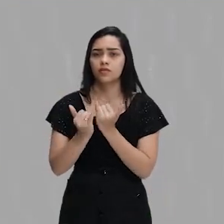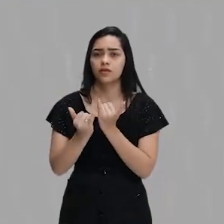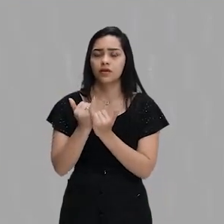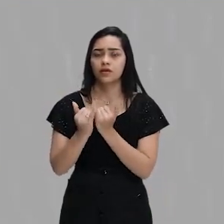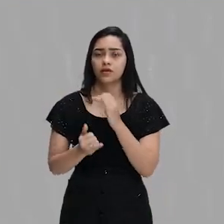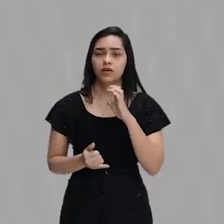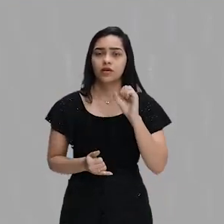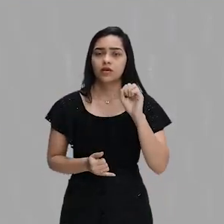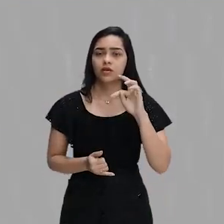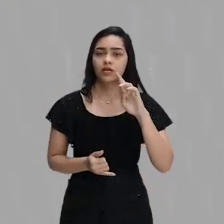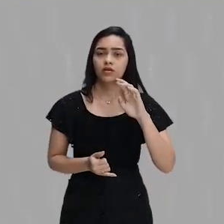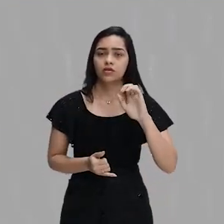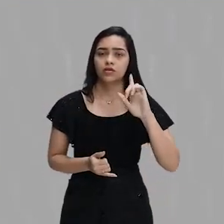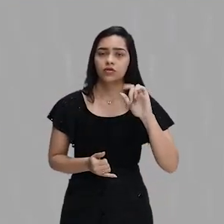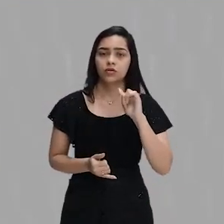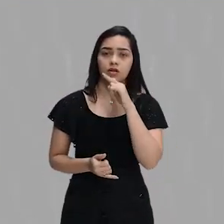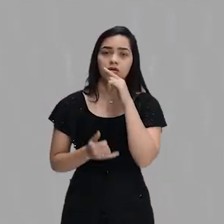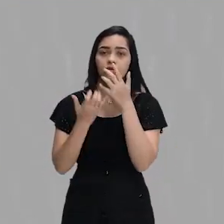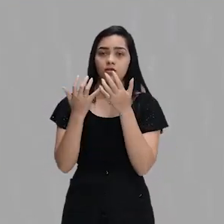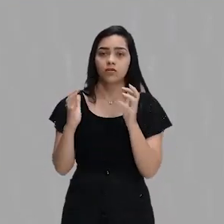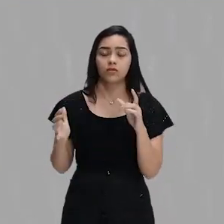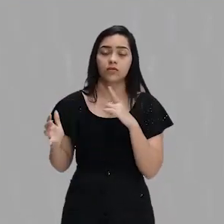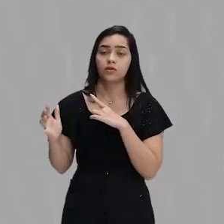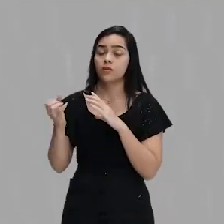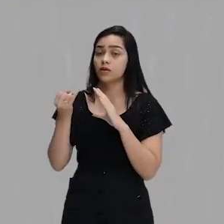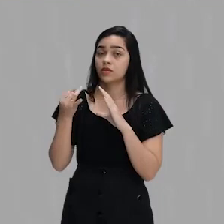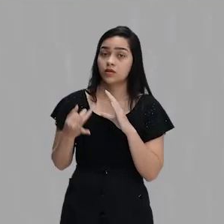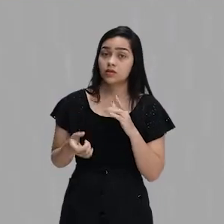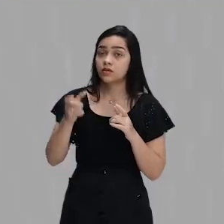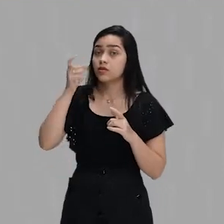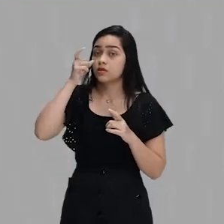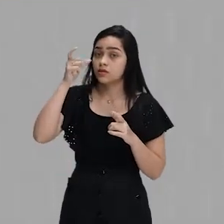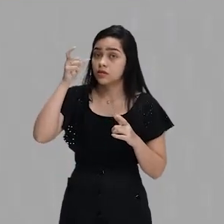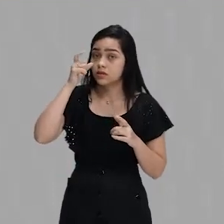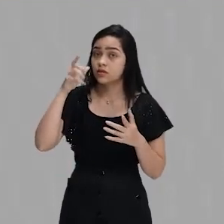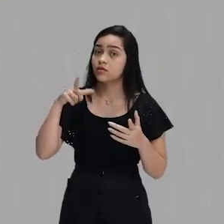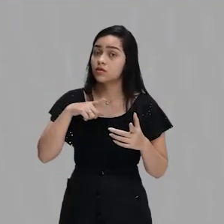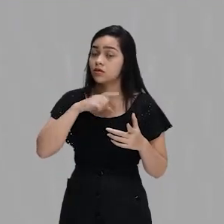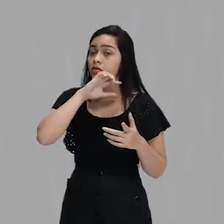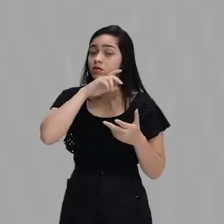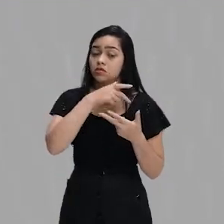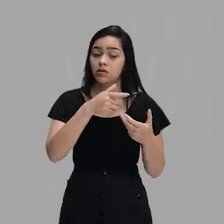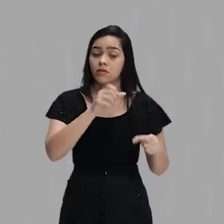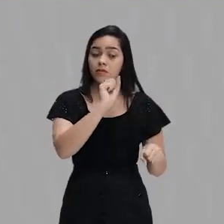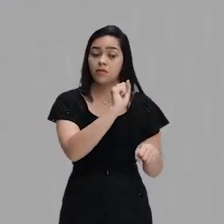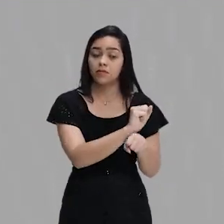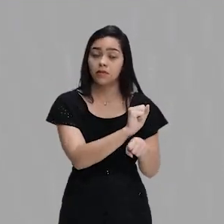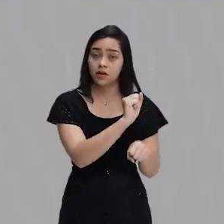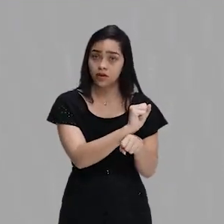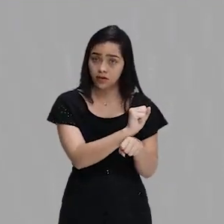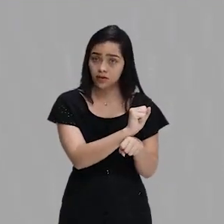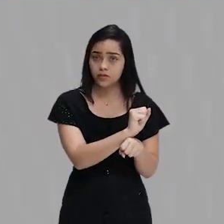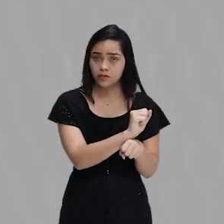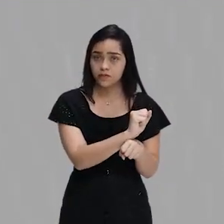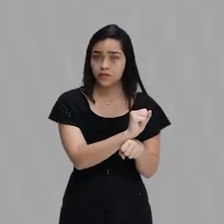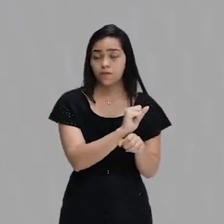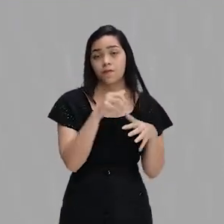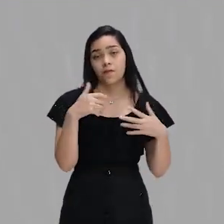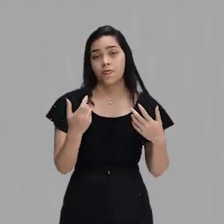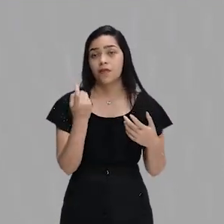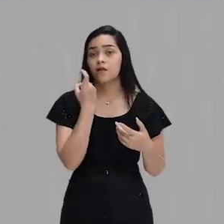do mar, ele tem uma característica interessante, né? Ele é um animal que fica imóvel. E no caso